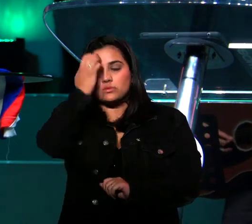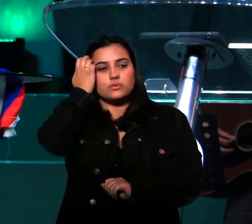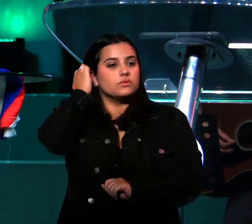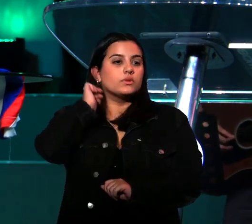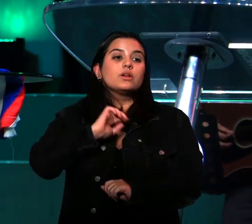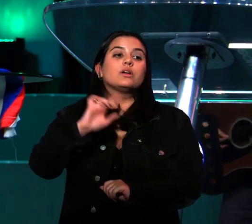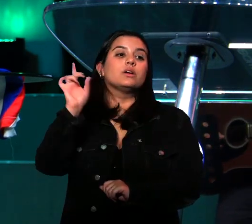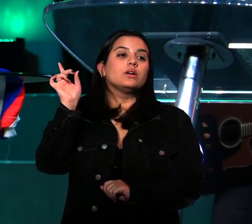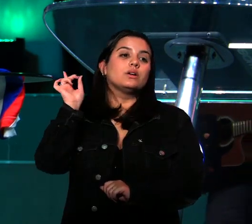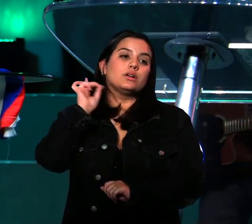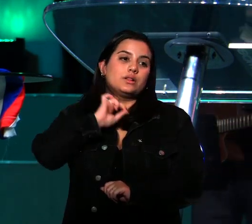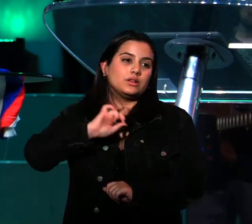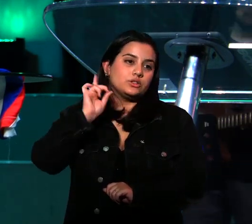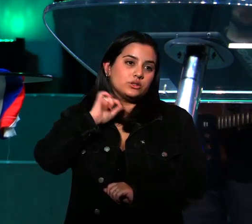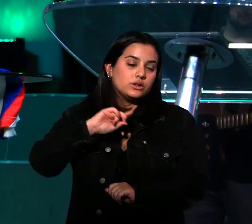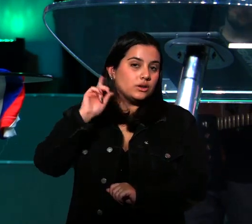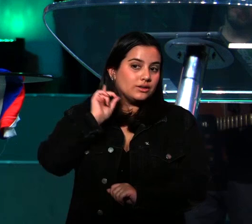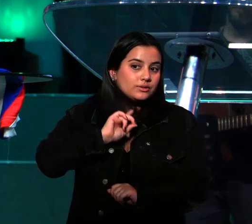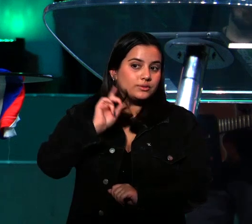Atleticano.